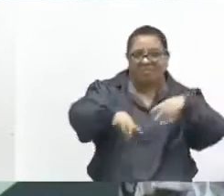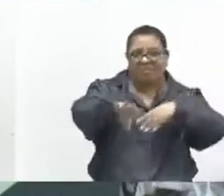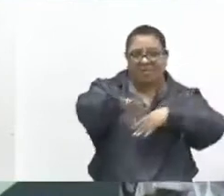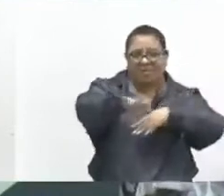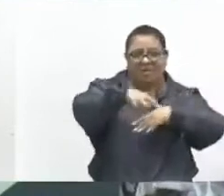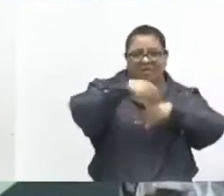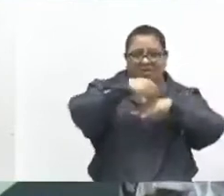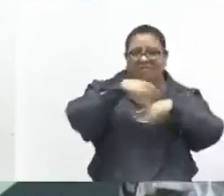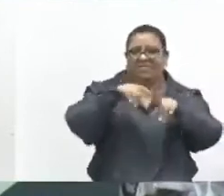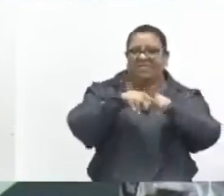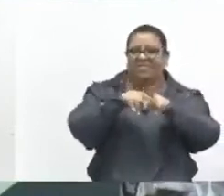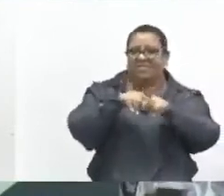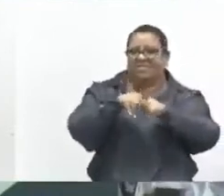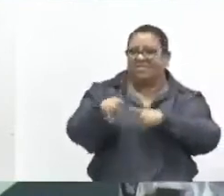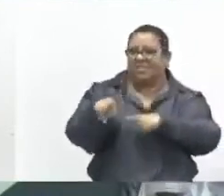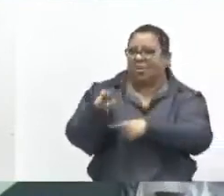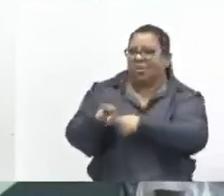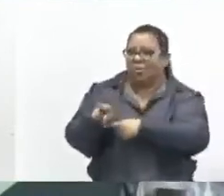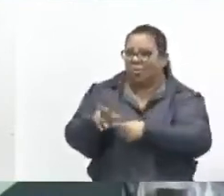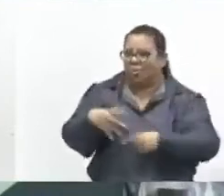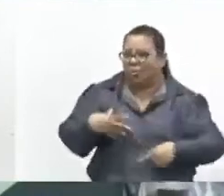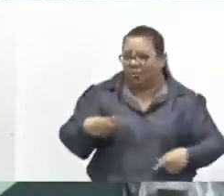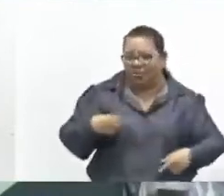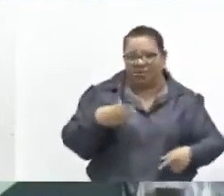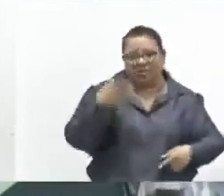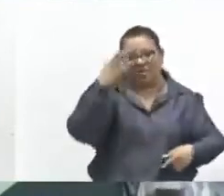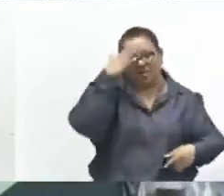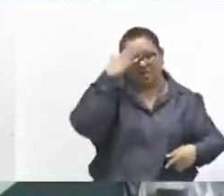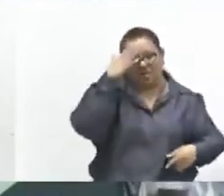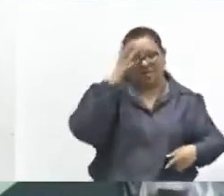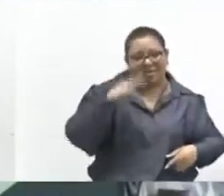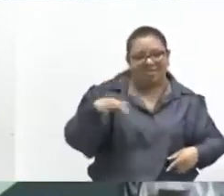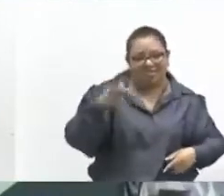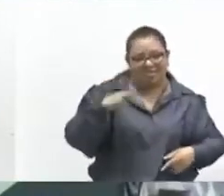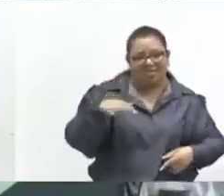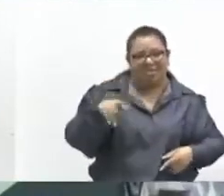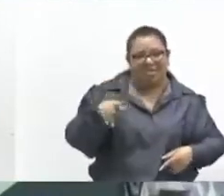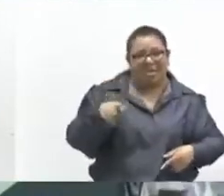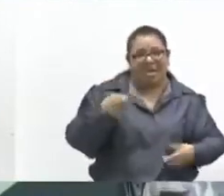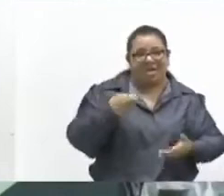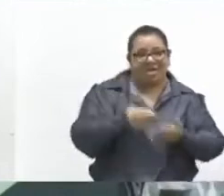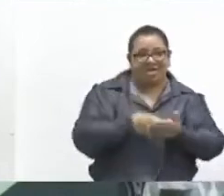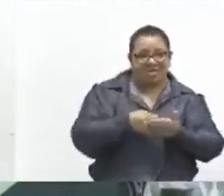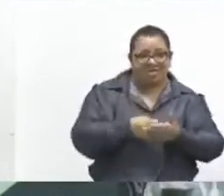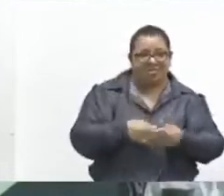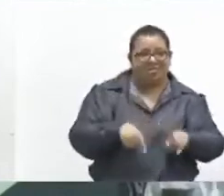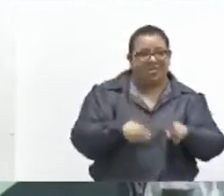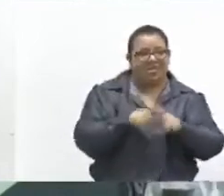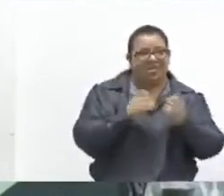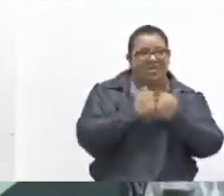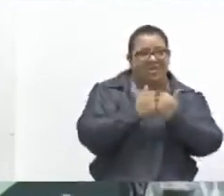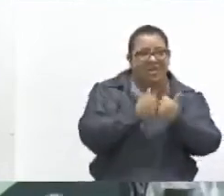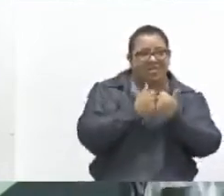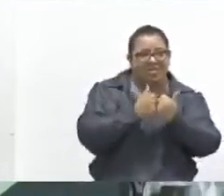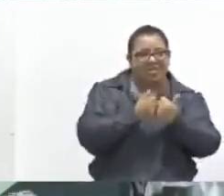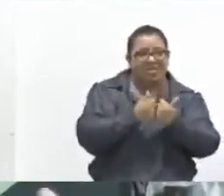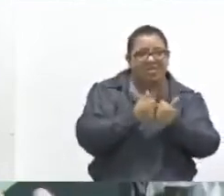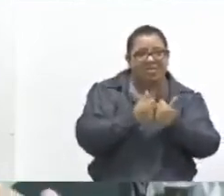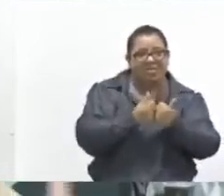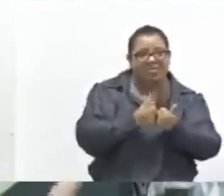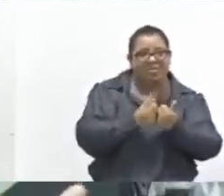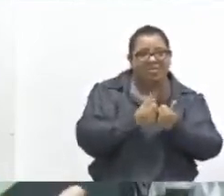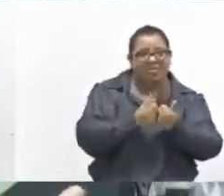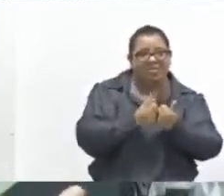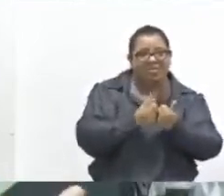a gente sabe como que a universidade pública também é exigente quanto às questões acadêmicas. Auxílio maternidade ou paternidade também para os estudantes